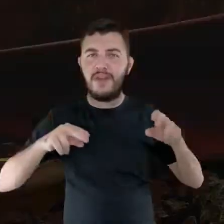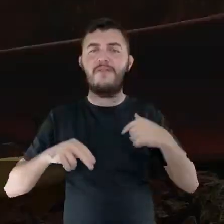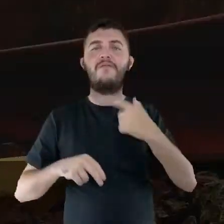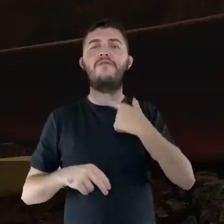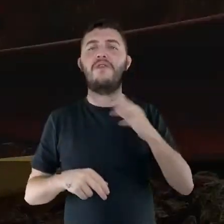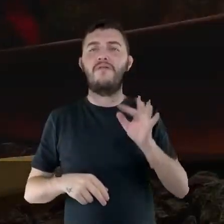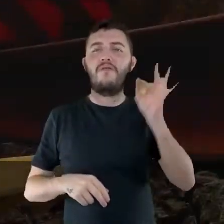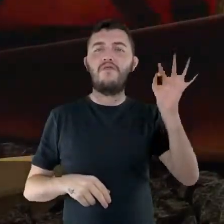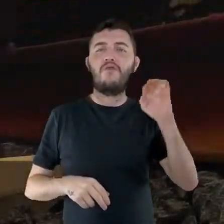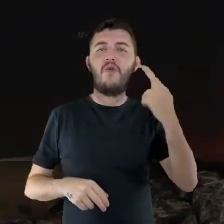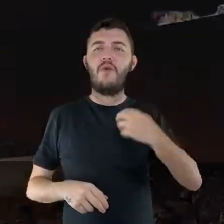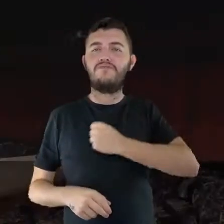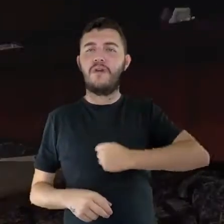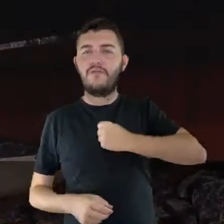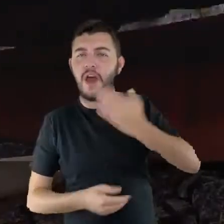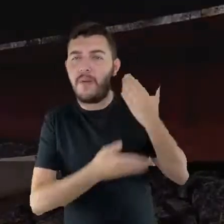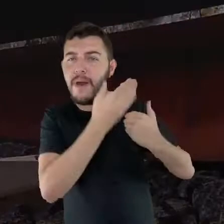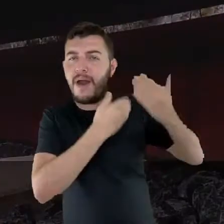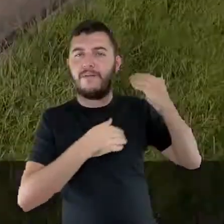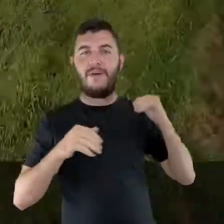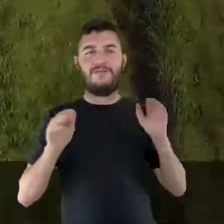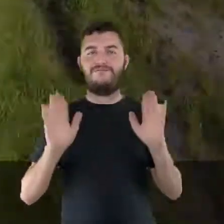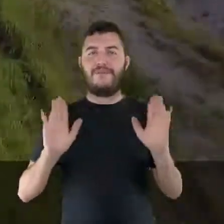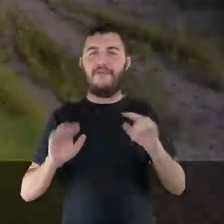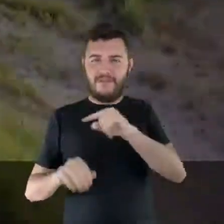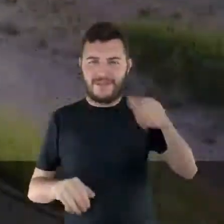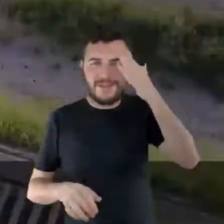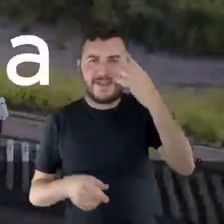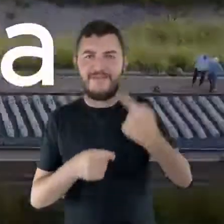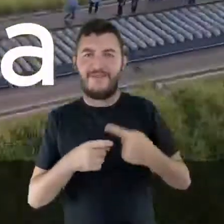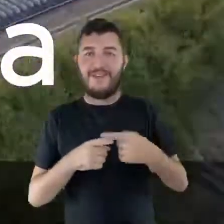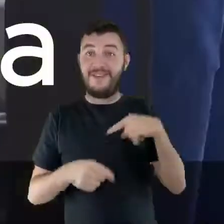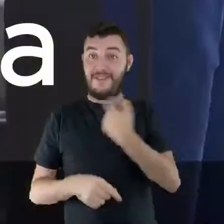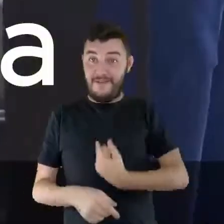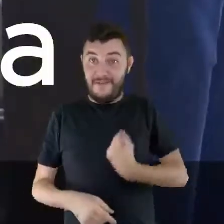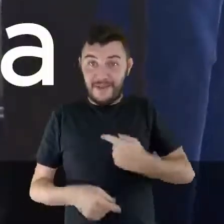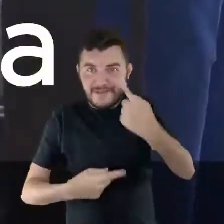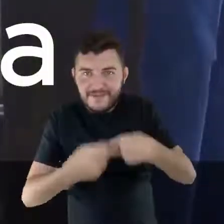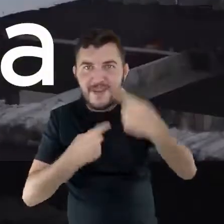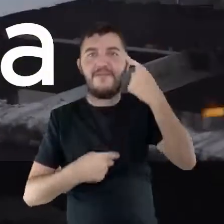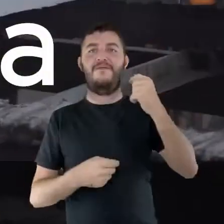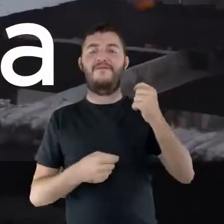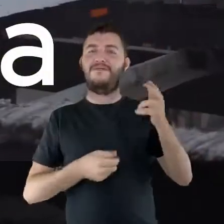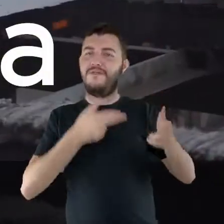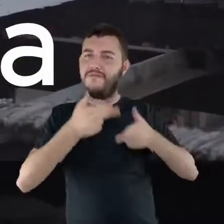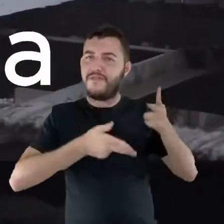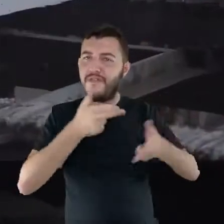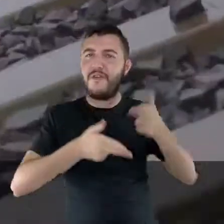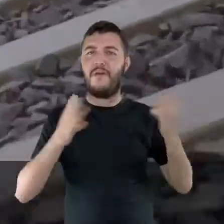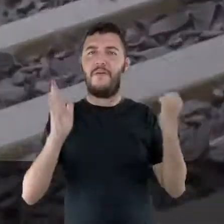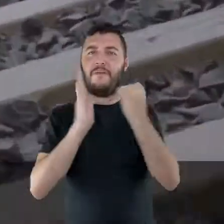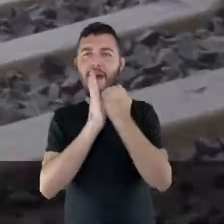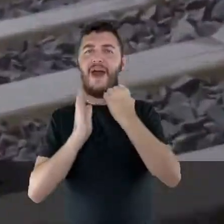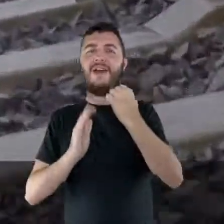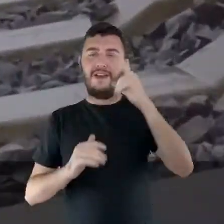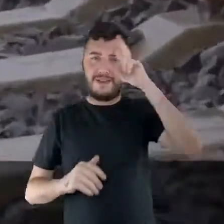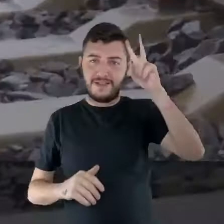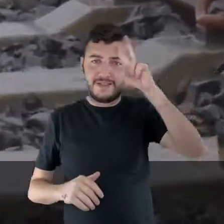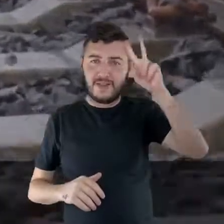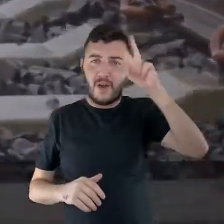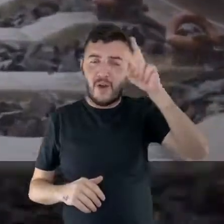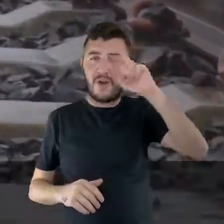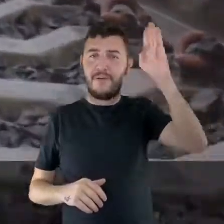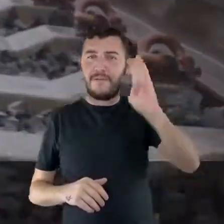distante, uma saudade. Sabe por quê? Porque estamos vivendo uma revolução ferroviária. Uma verdadeira marca que vai